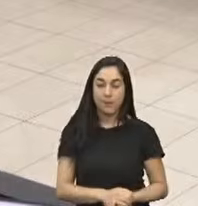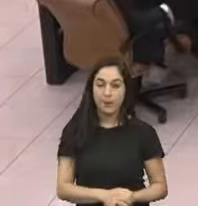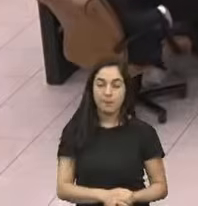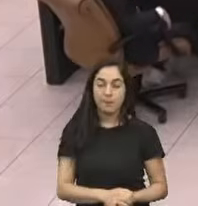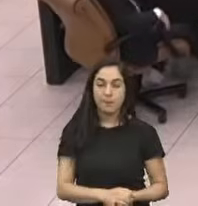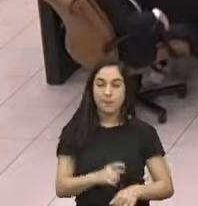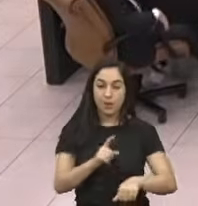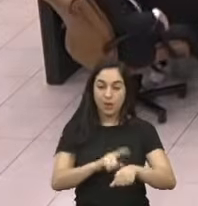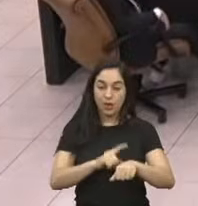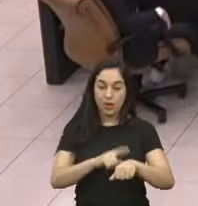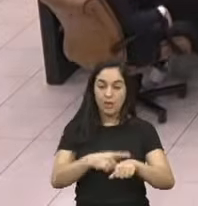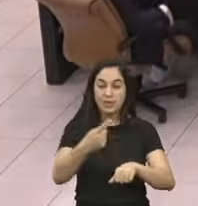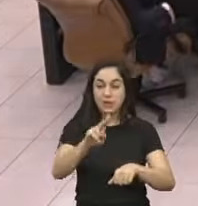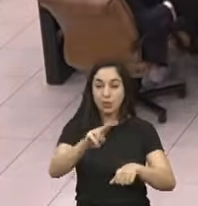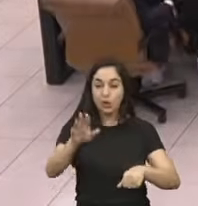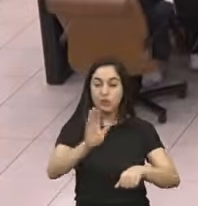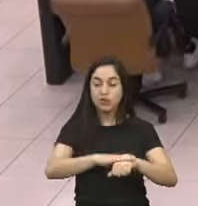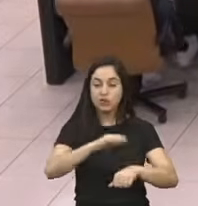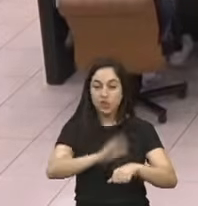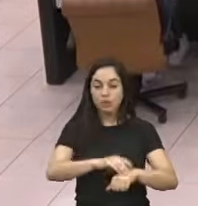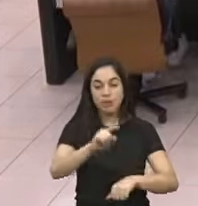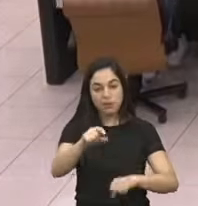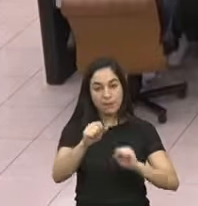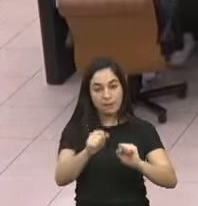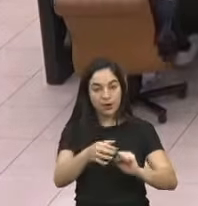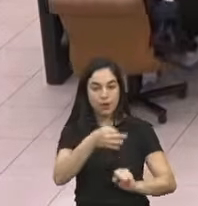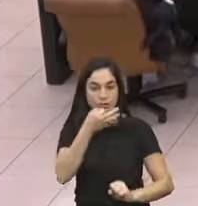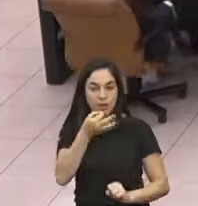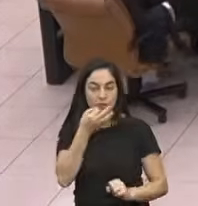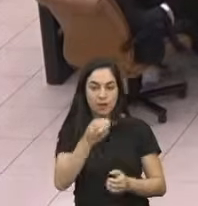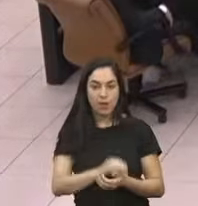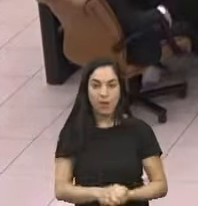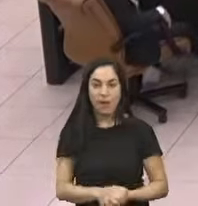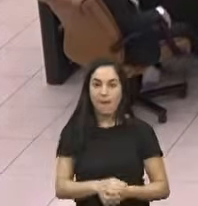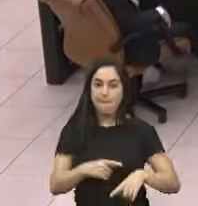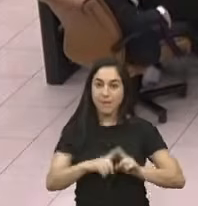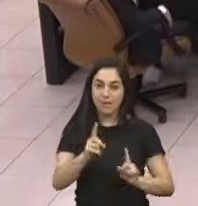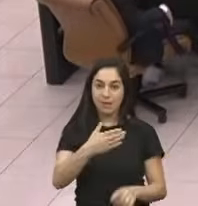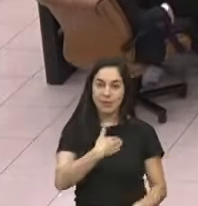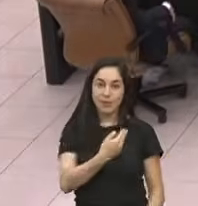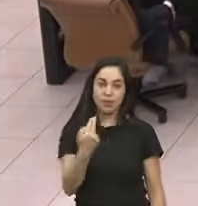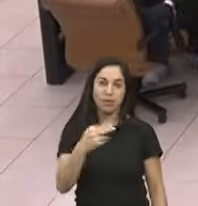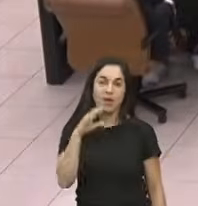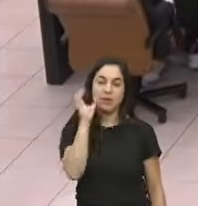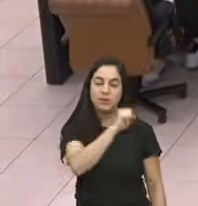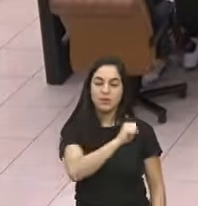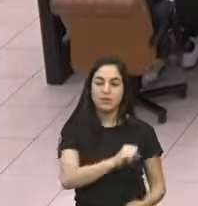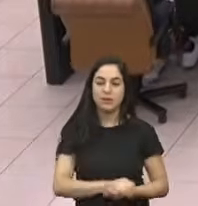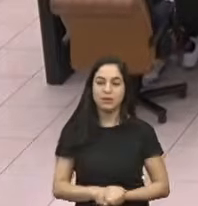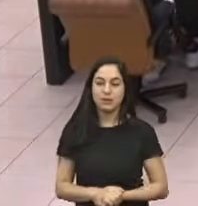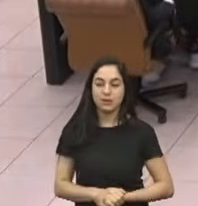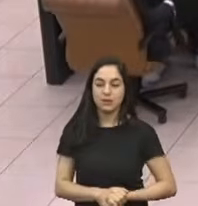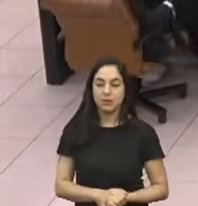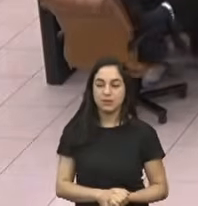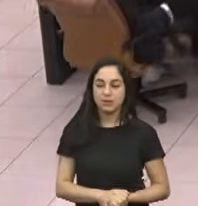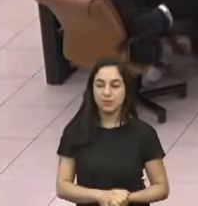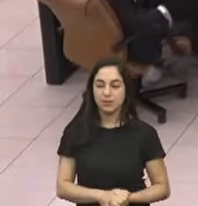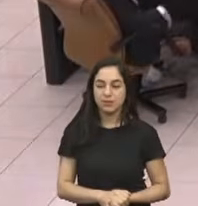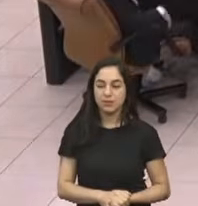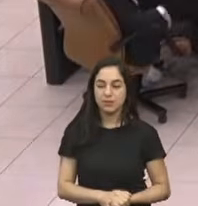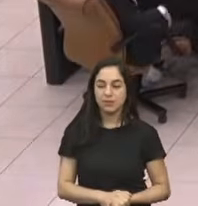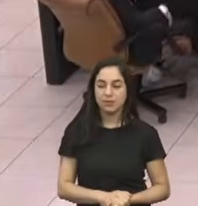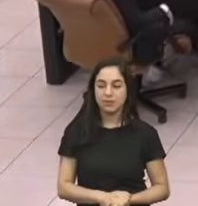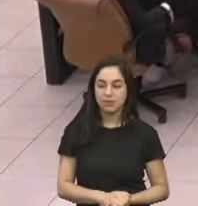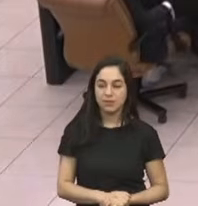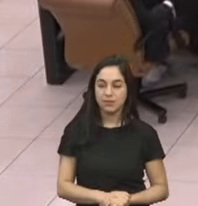voto. A hora que você for chamado para justificar o voto, aí Mas sim. ela falou muito rápido o meu nome. Ela falou, vota, aí vota